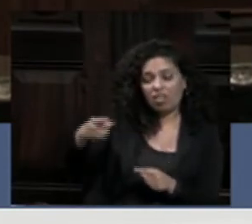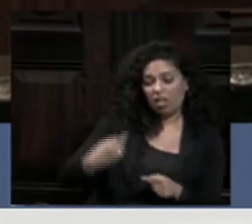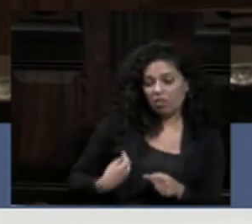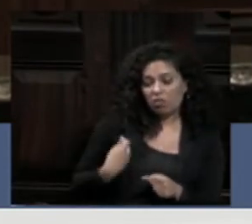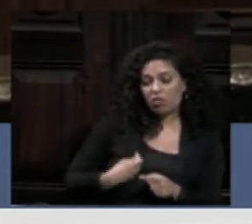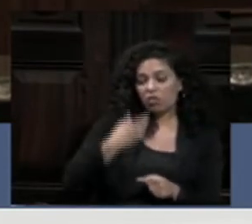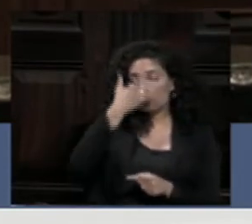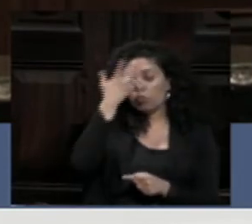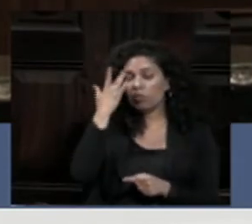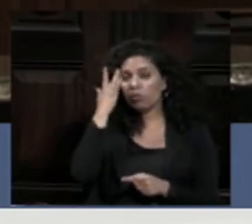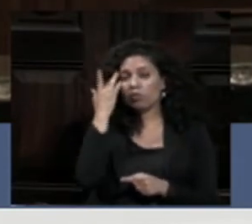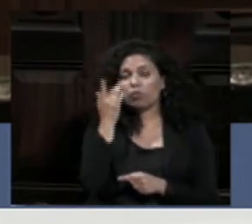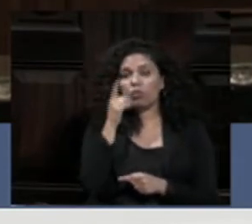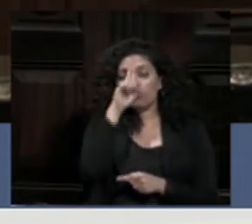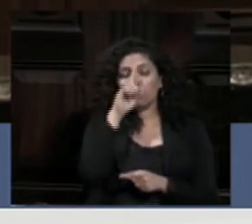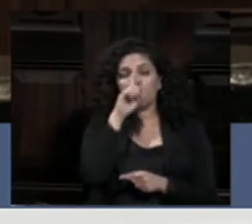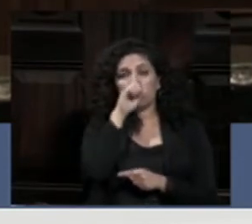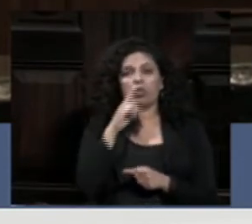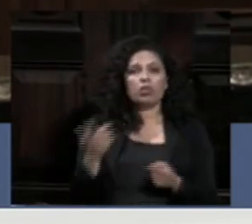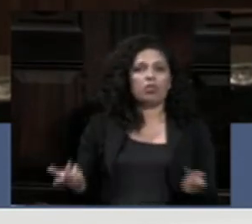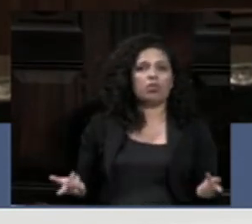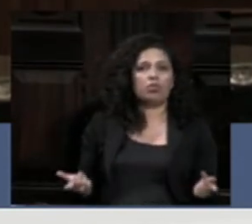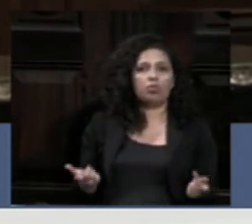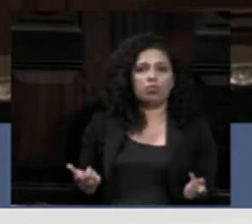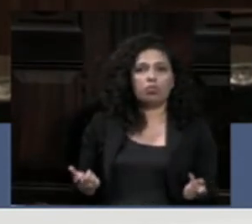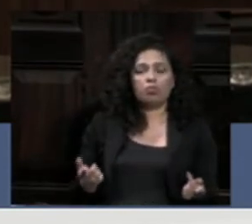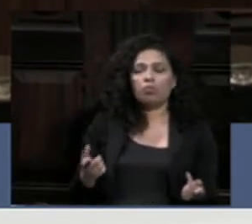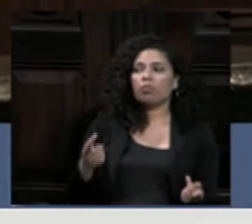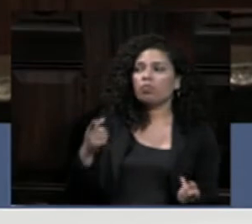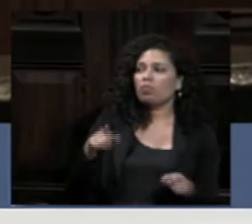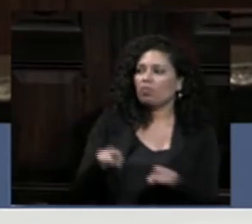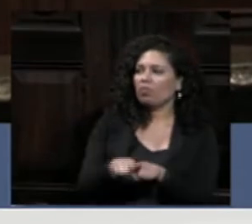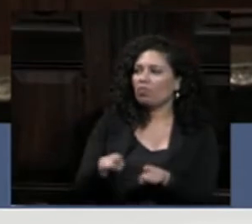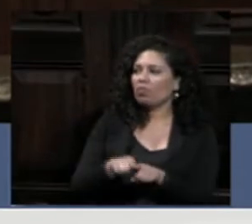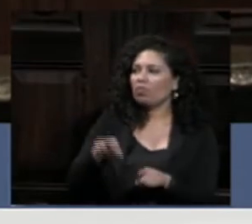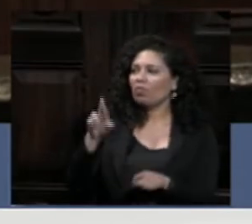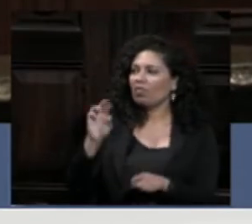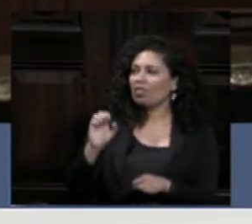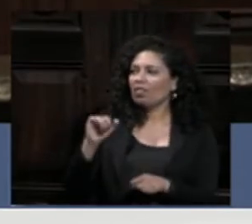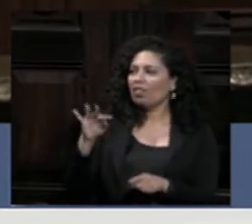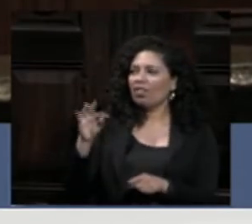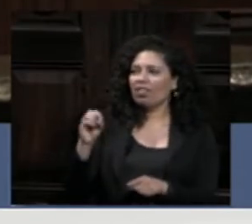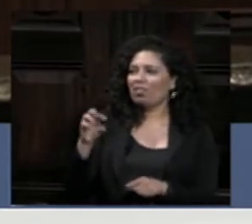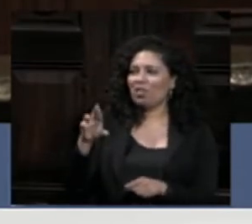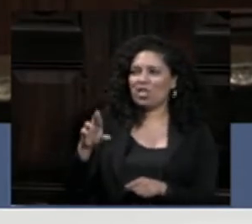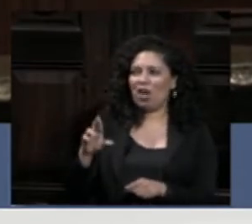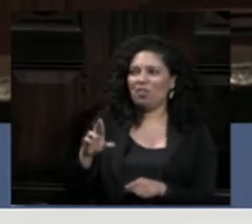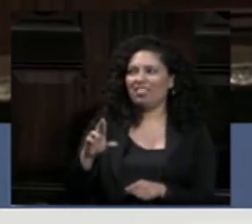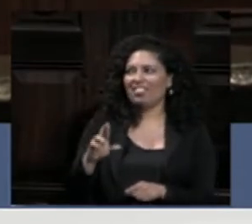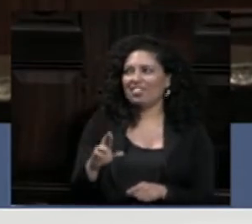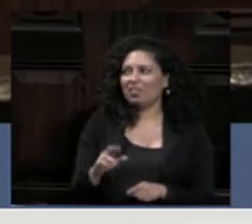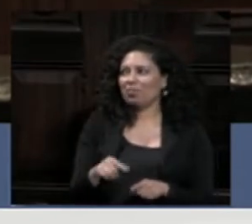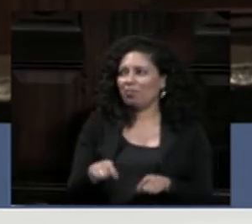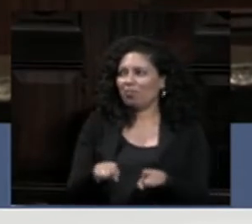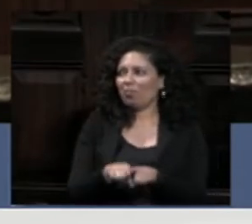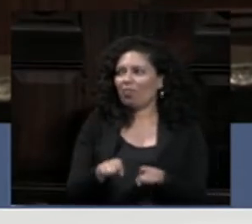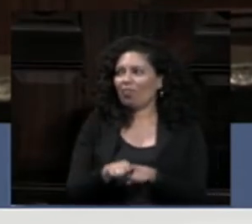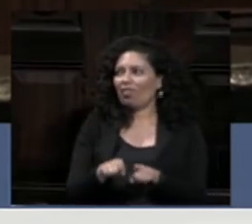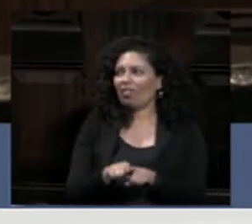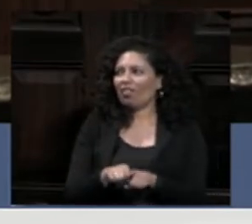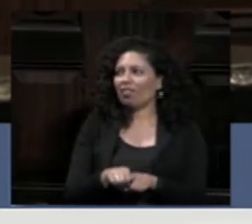Ele lida com a formação de jovens nas mais